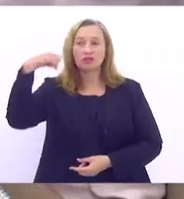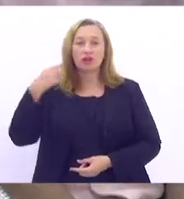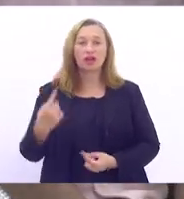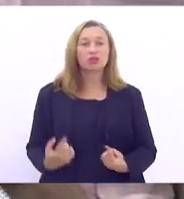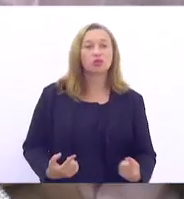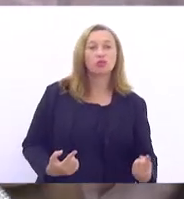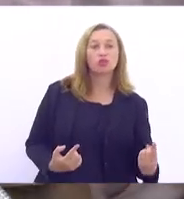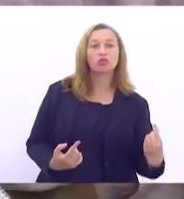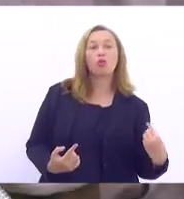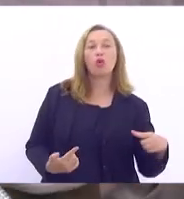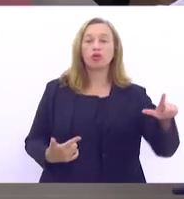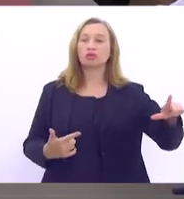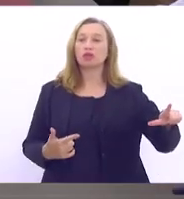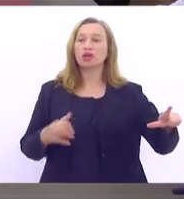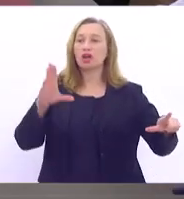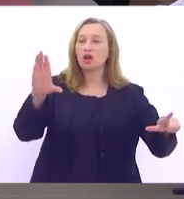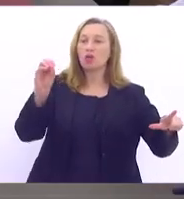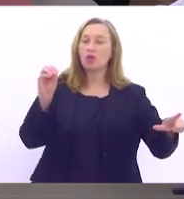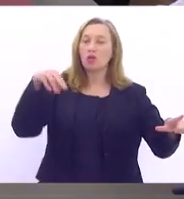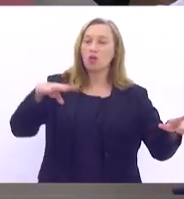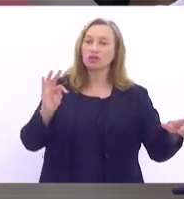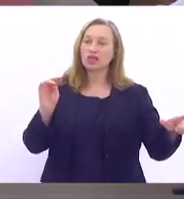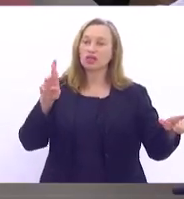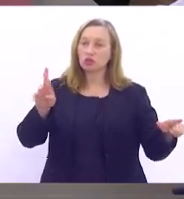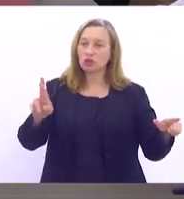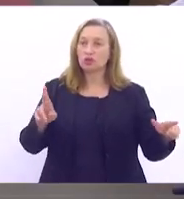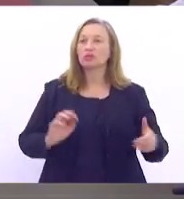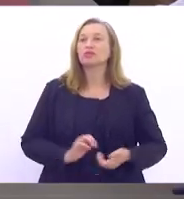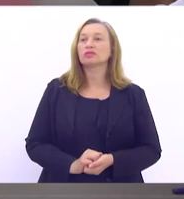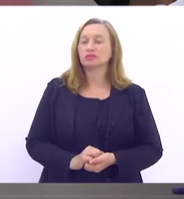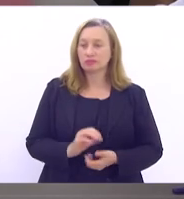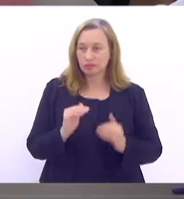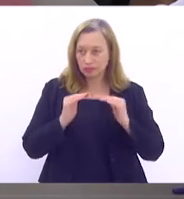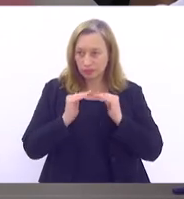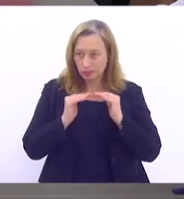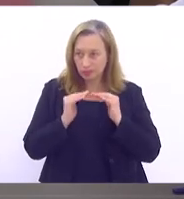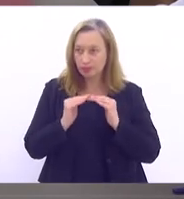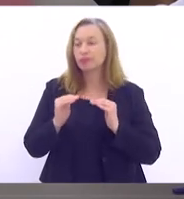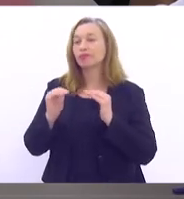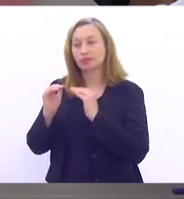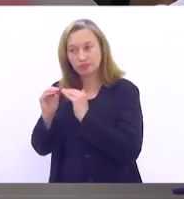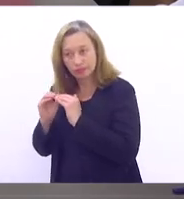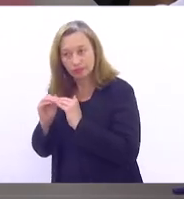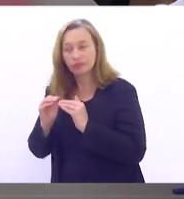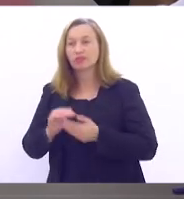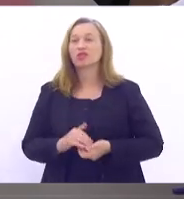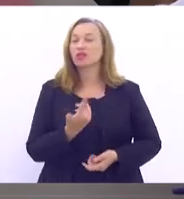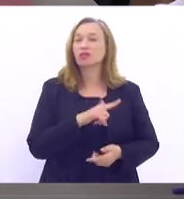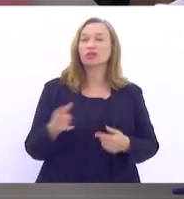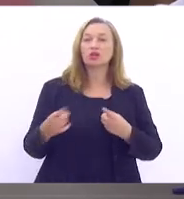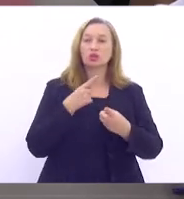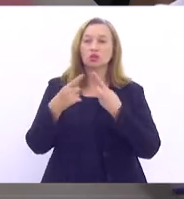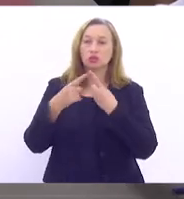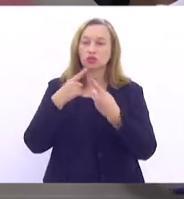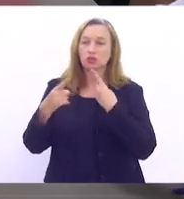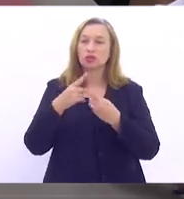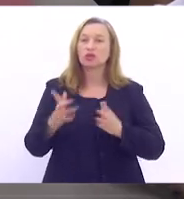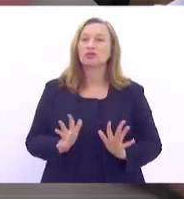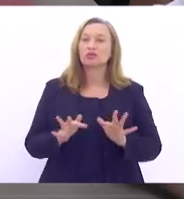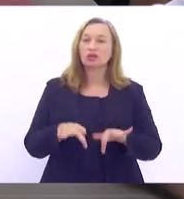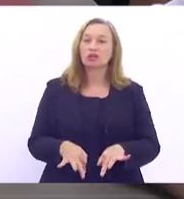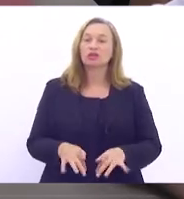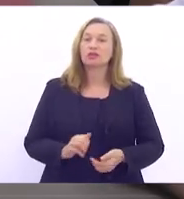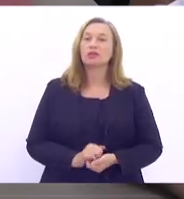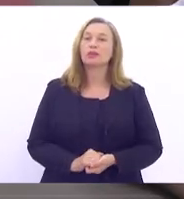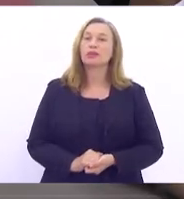contador, exato. Então, acho que nesse sentido está saneado. Também concordo. Então, não havendo quem queira discutir, encerrada a